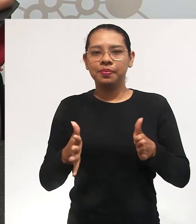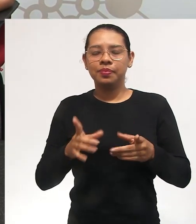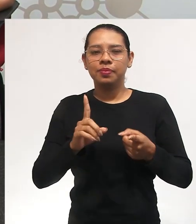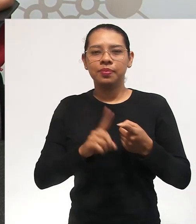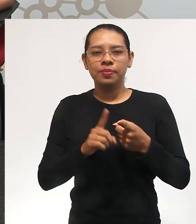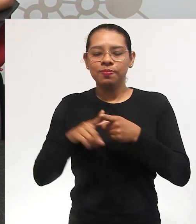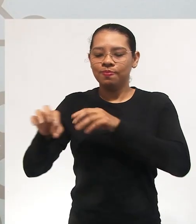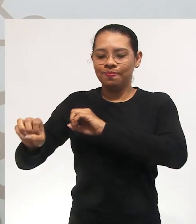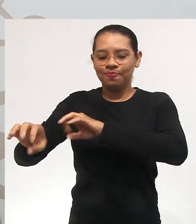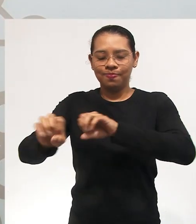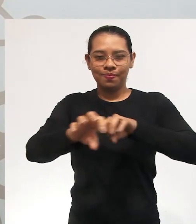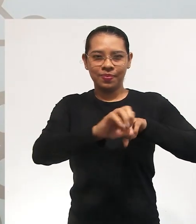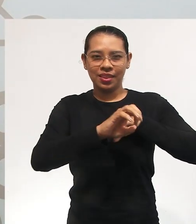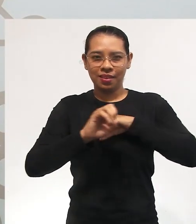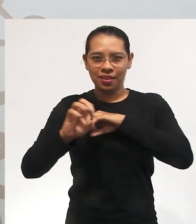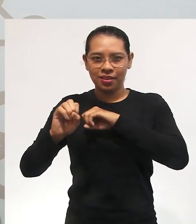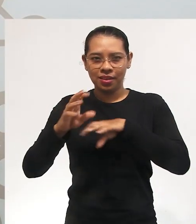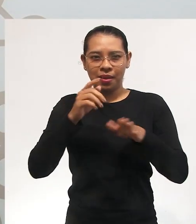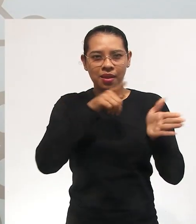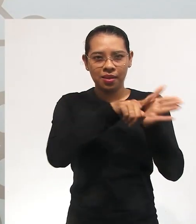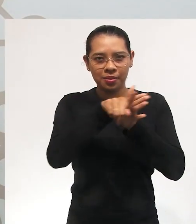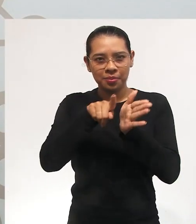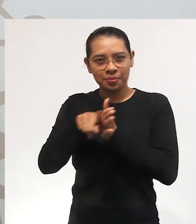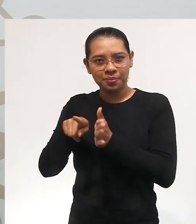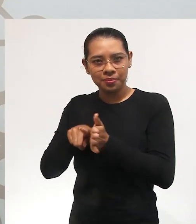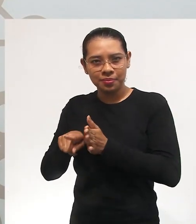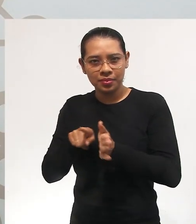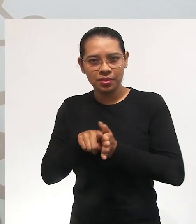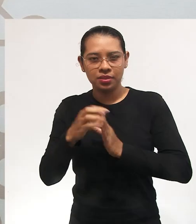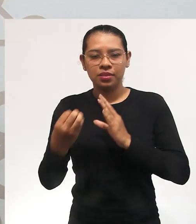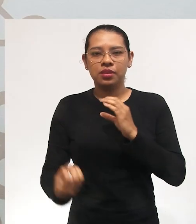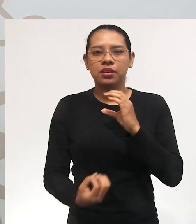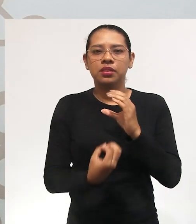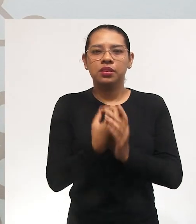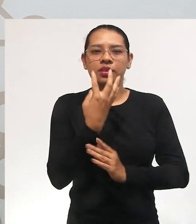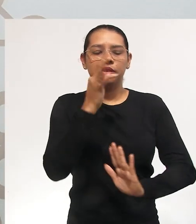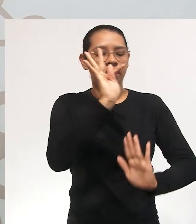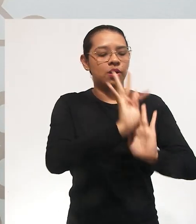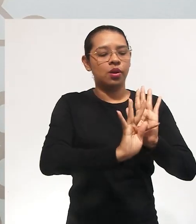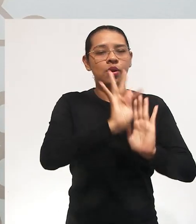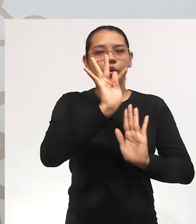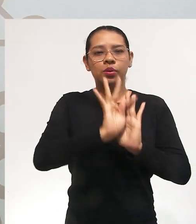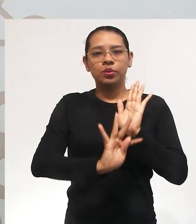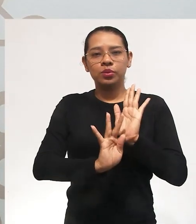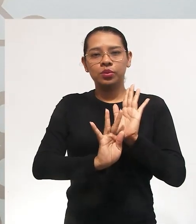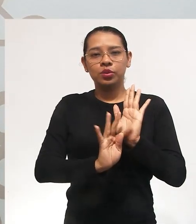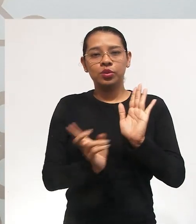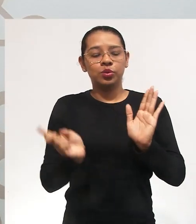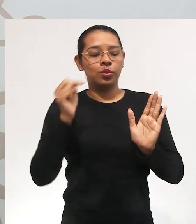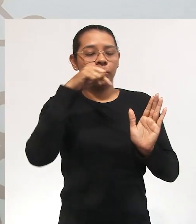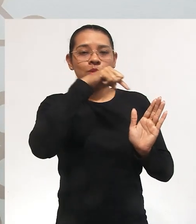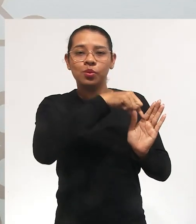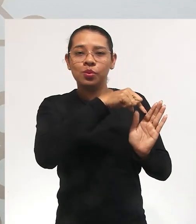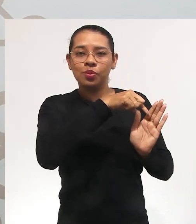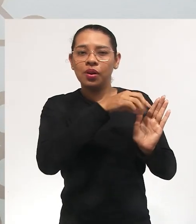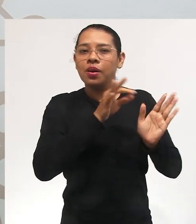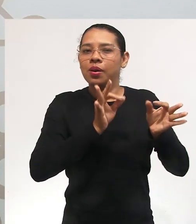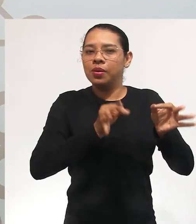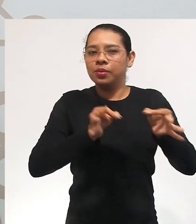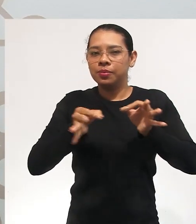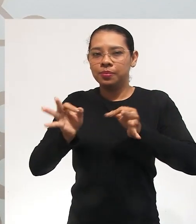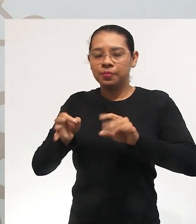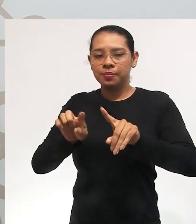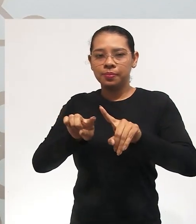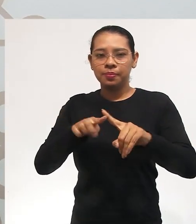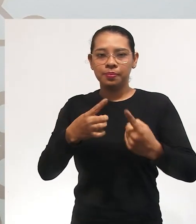Então, mas de ensiná-lo, né, a pesquisar, a produzir lá o texto, e, claro, dentro do contexto